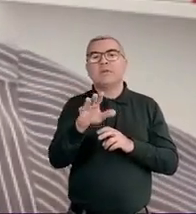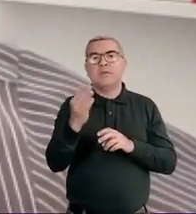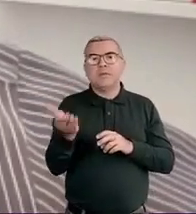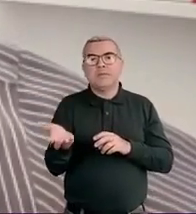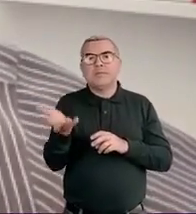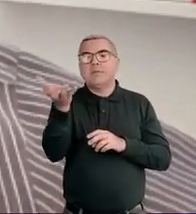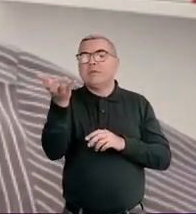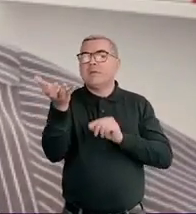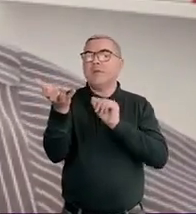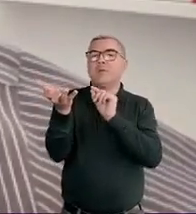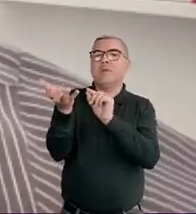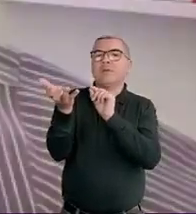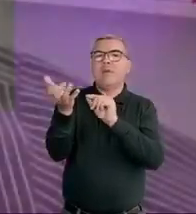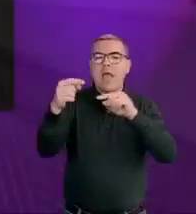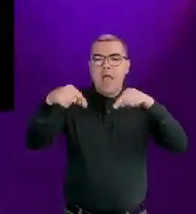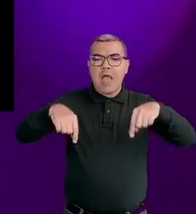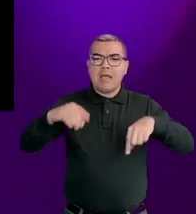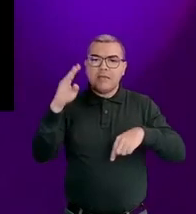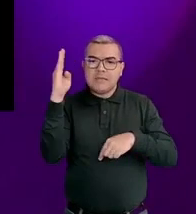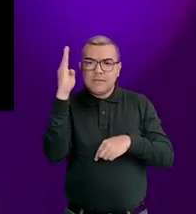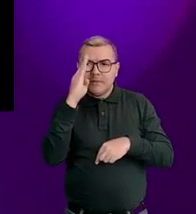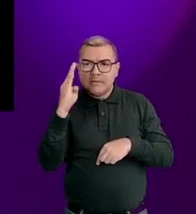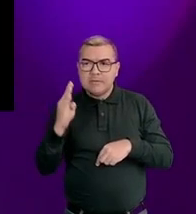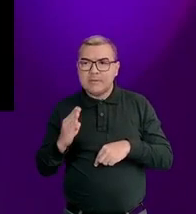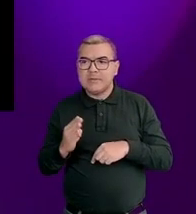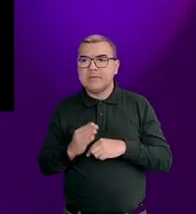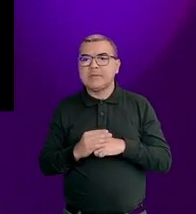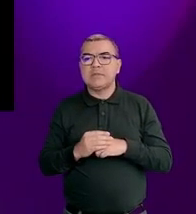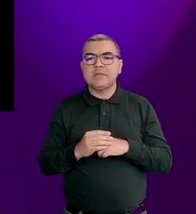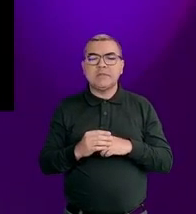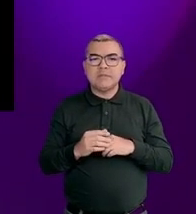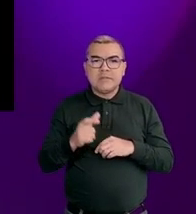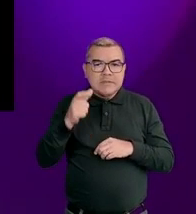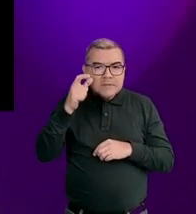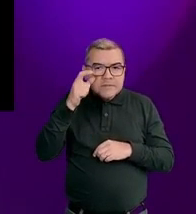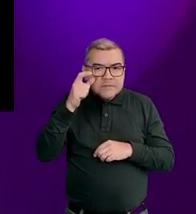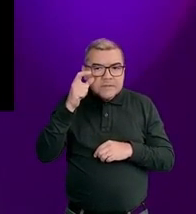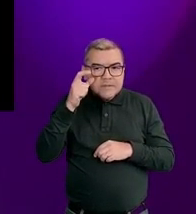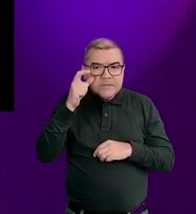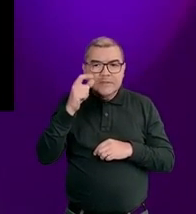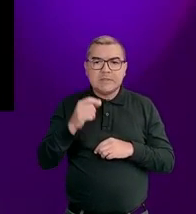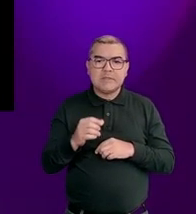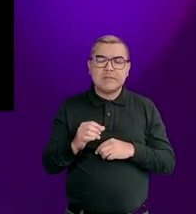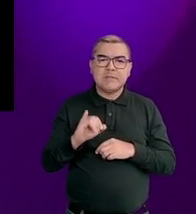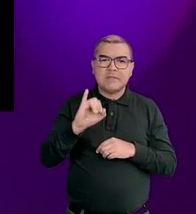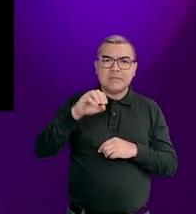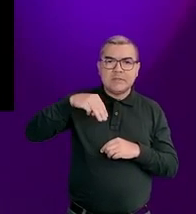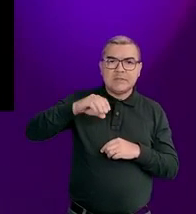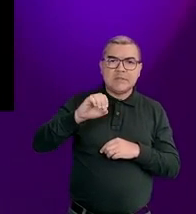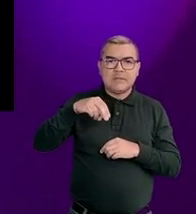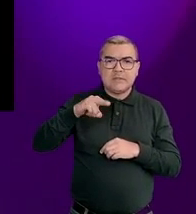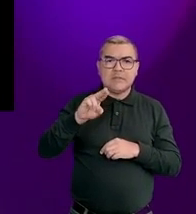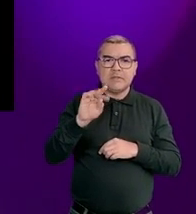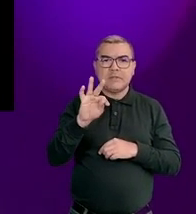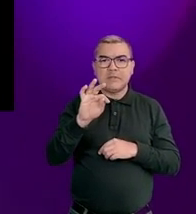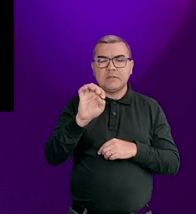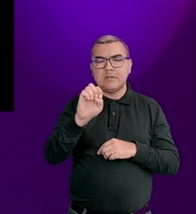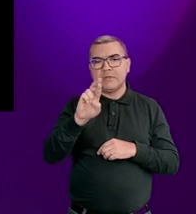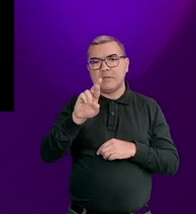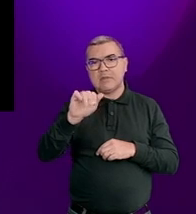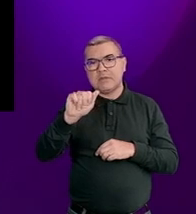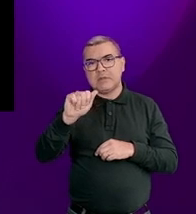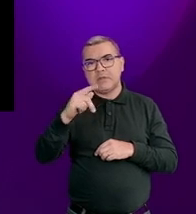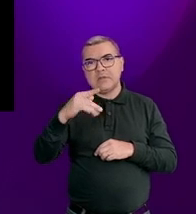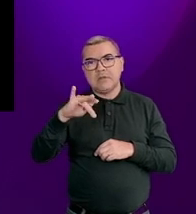o aspecto aqui no Brasil, né, que nos interessa bastante, como que a Tony acabou de falar, já é uma realidade aqui no Brasil para a